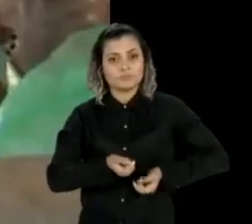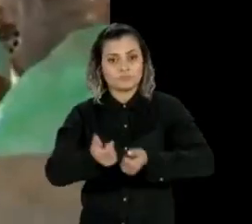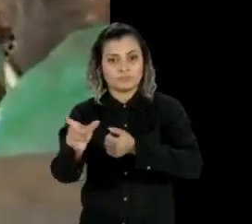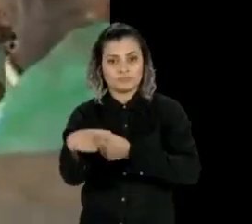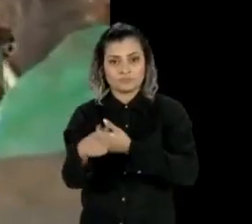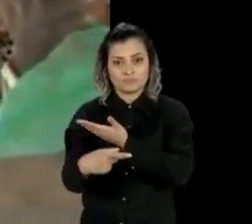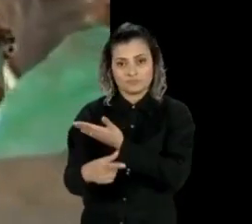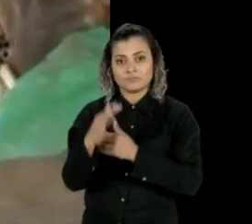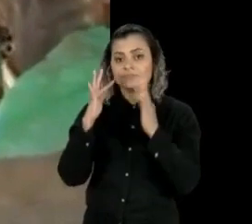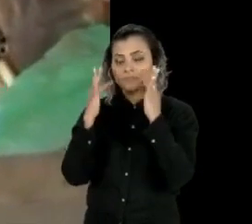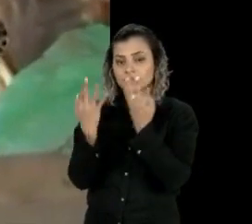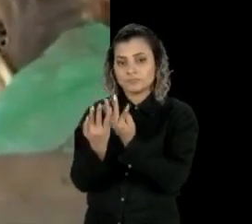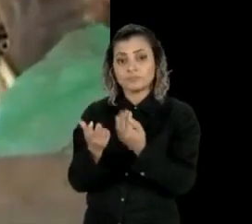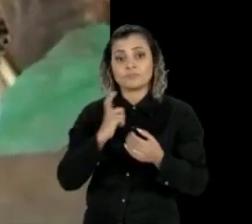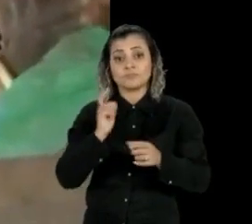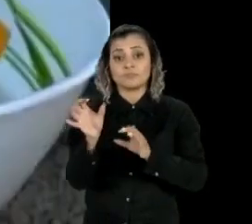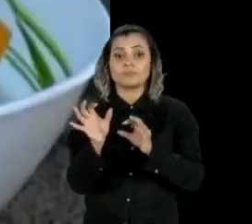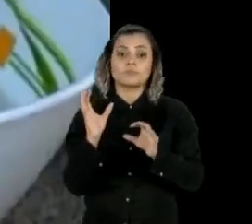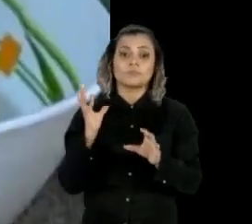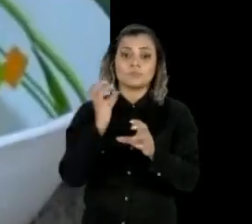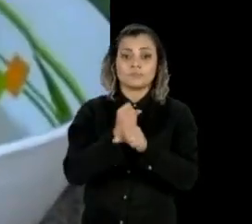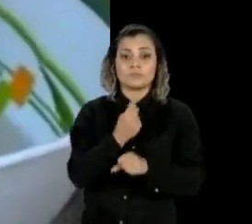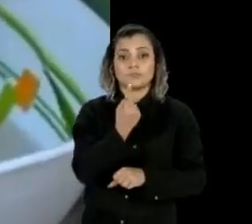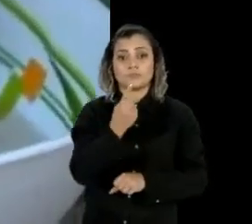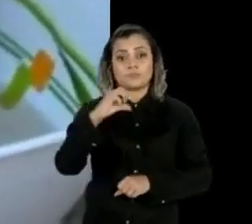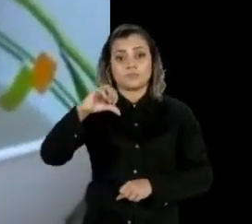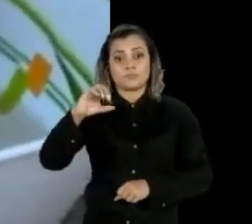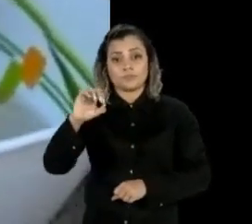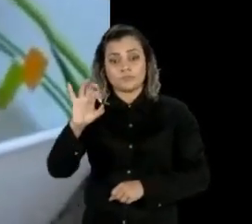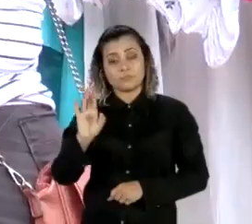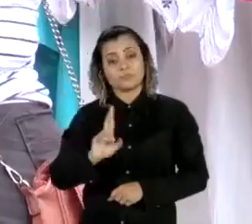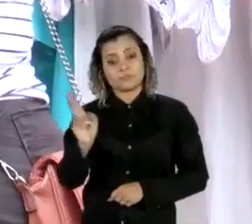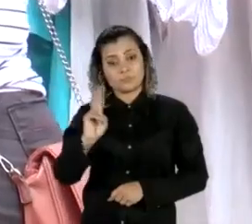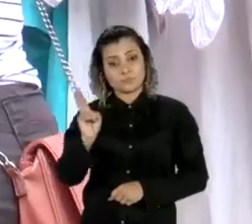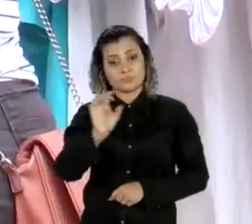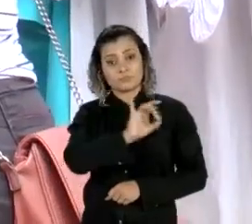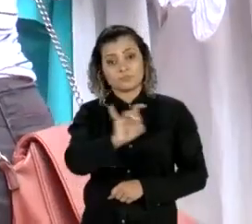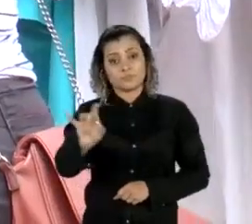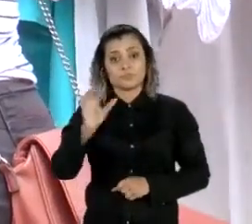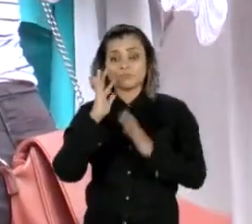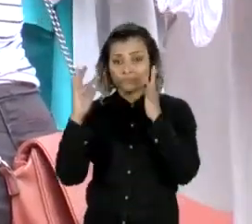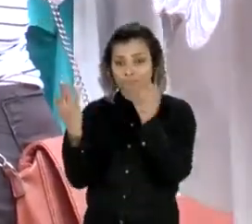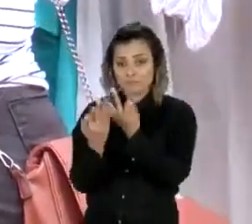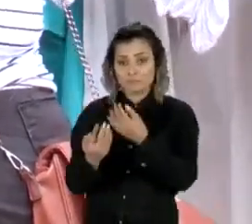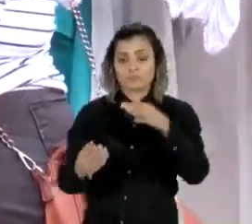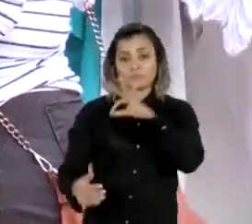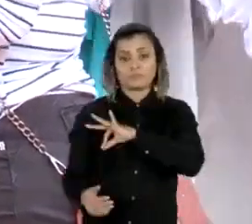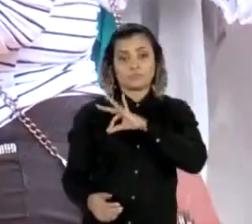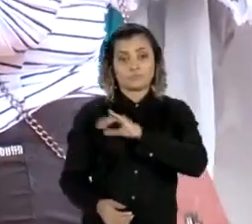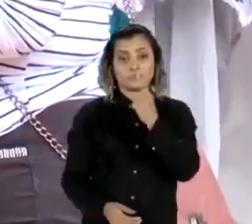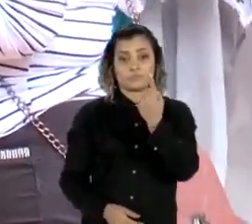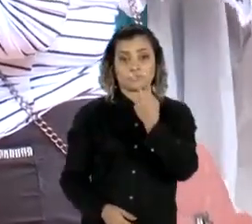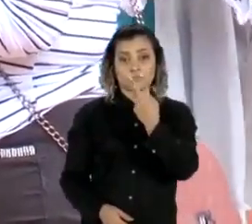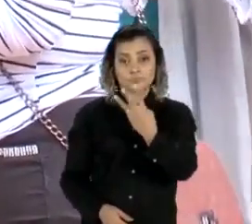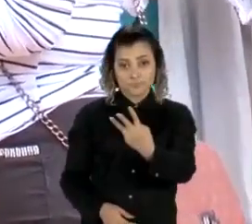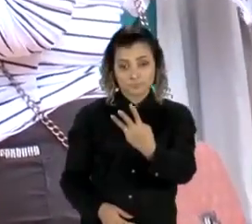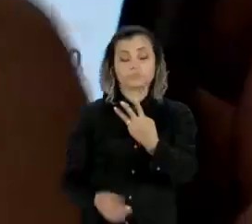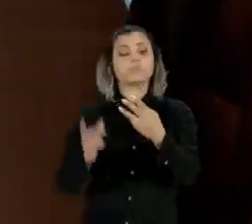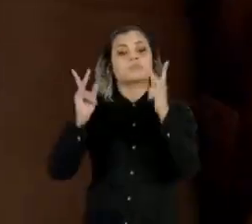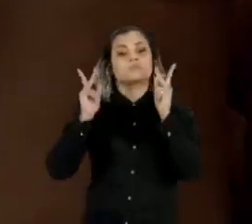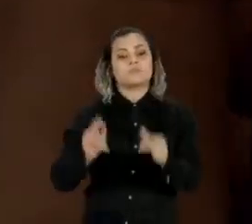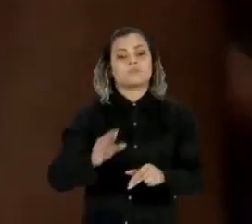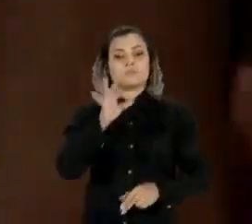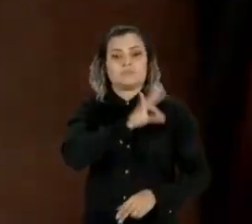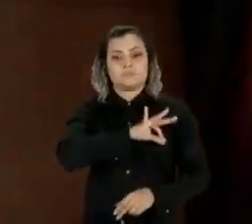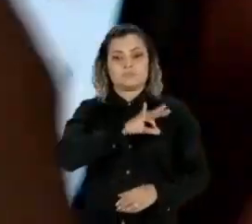valor médio pago pelo programa é de cerca de R$ 190 por família. O 13º será igual ao benefício regular.